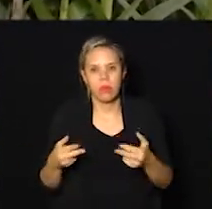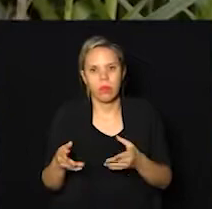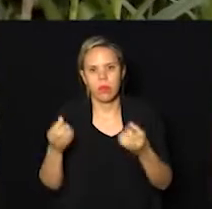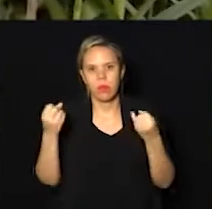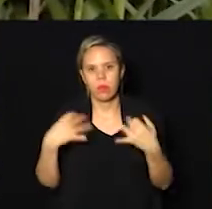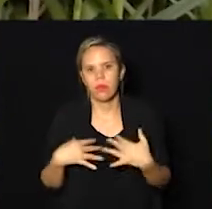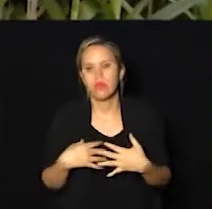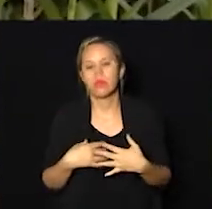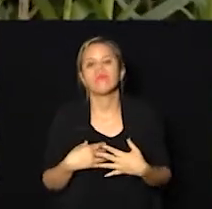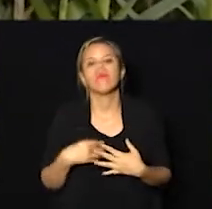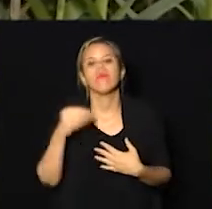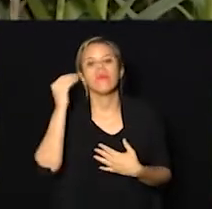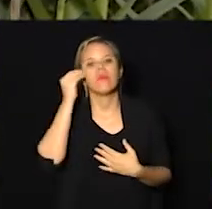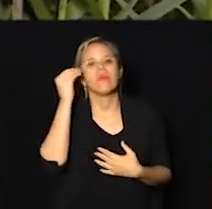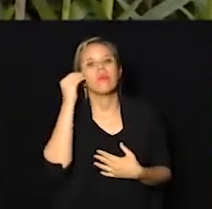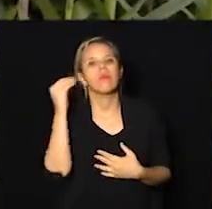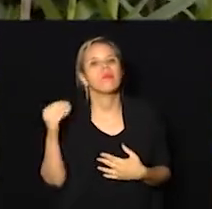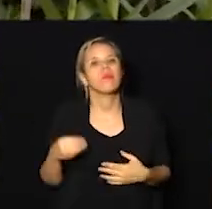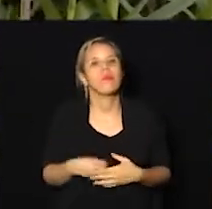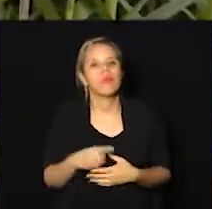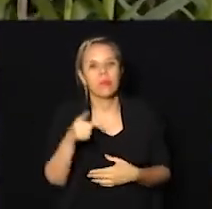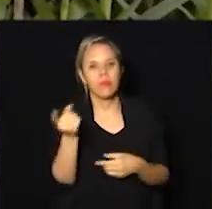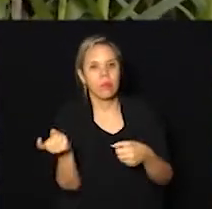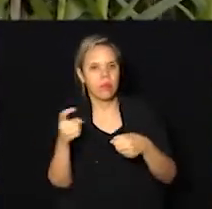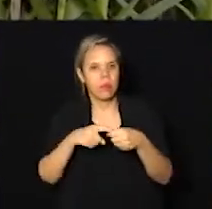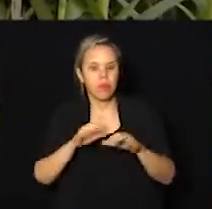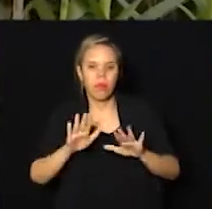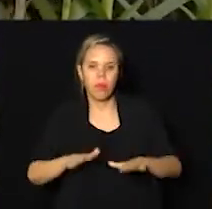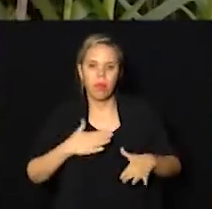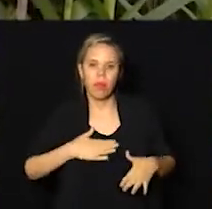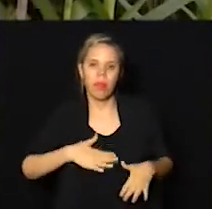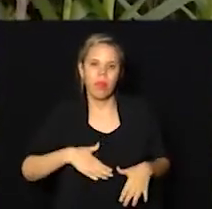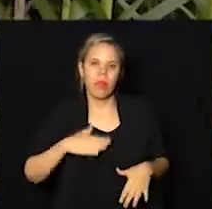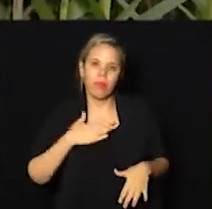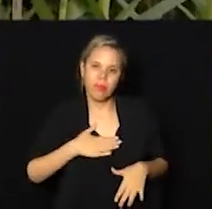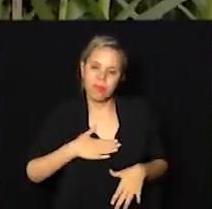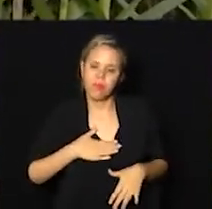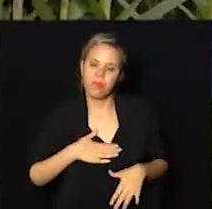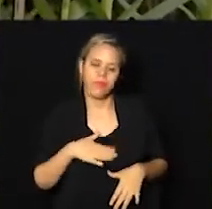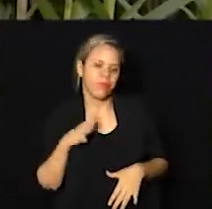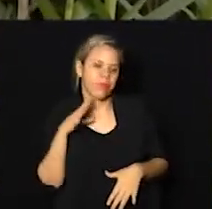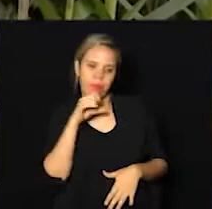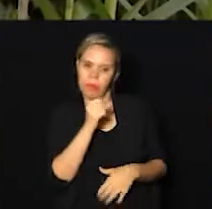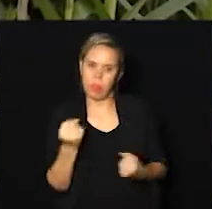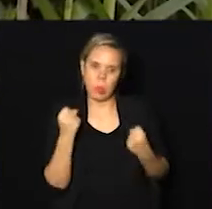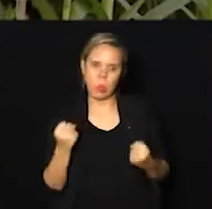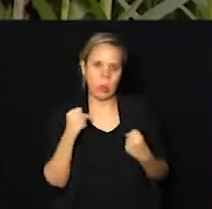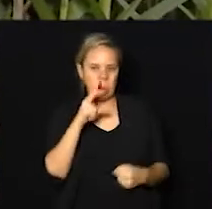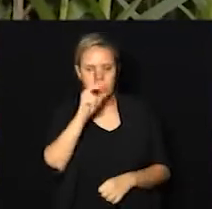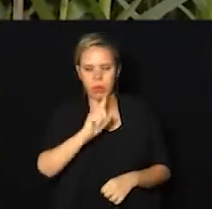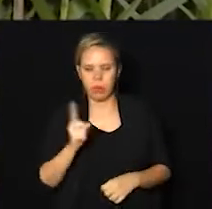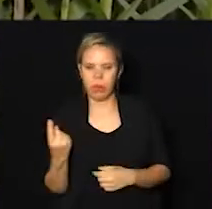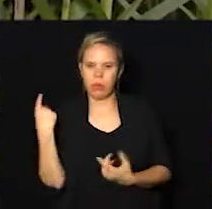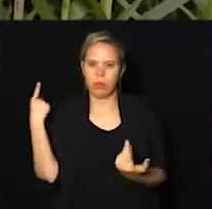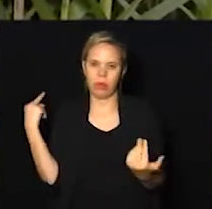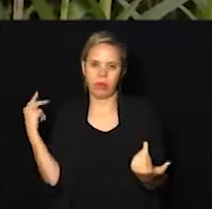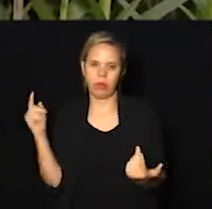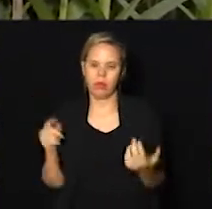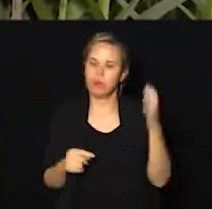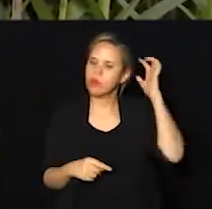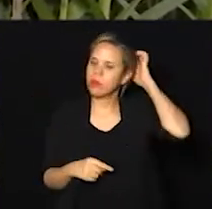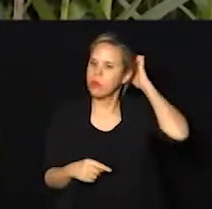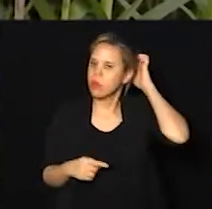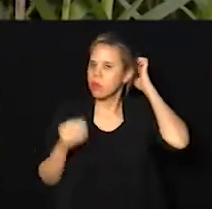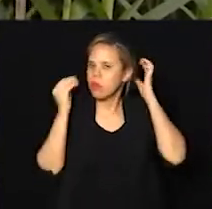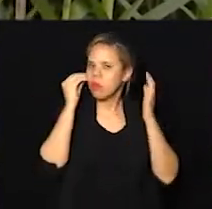a gente explica aí é tentar com que a sua volta seja gradativa, que você não tente voltar na mesma performance que você tinha